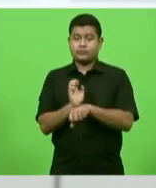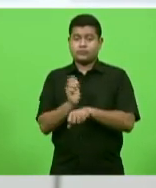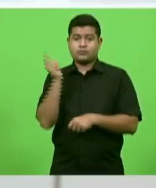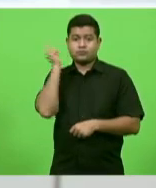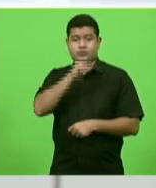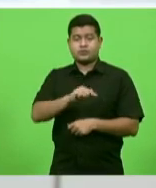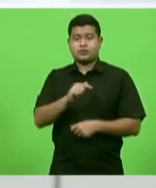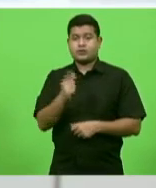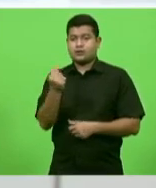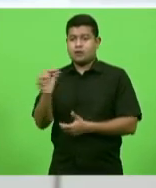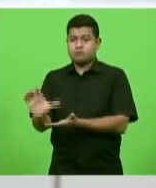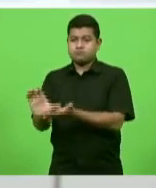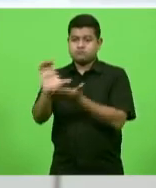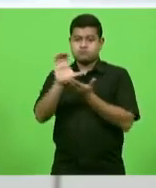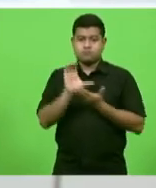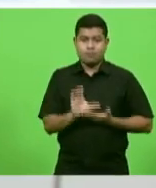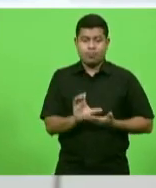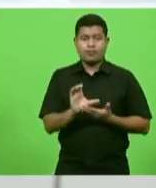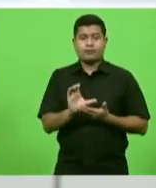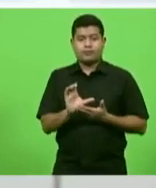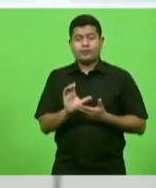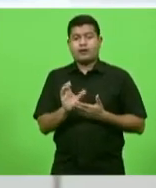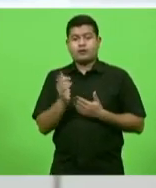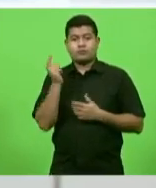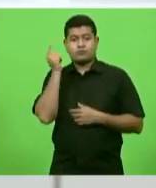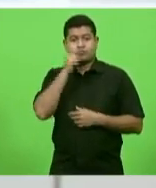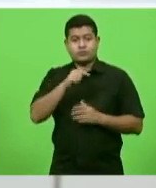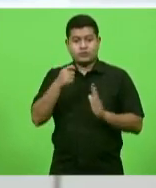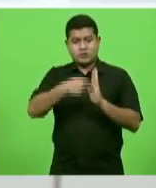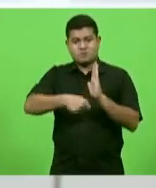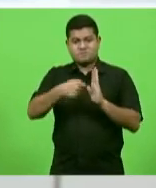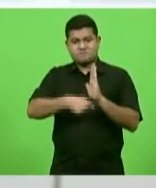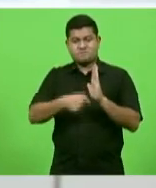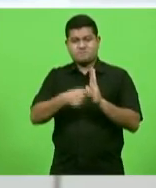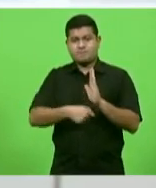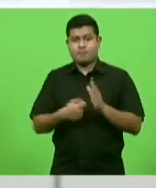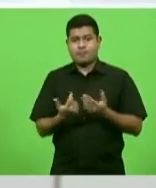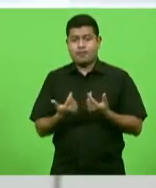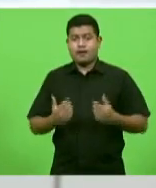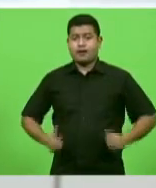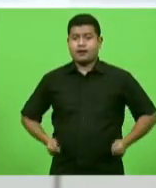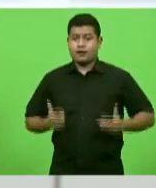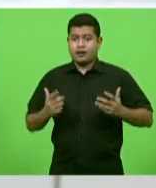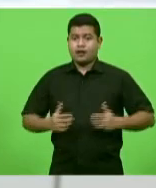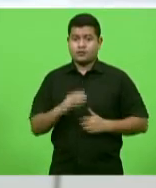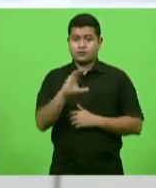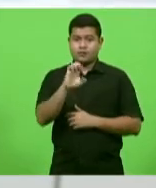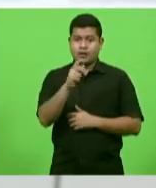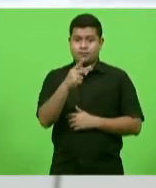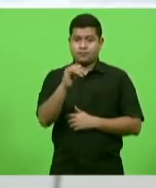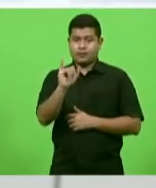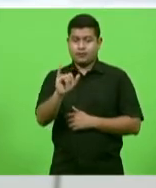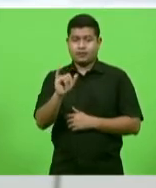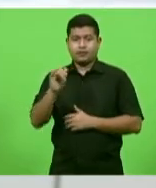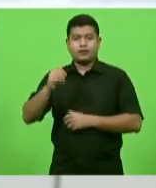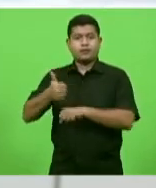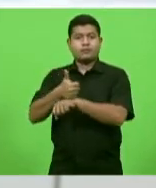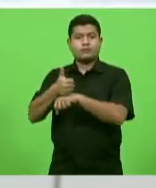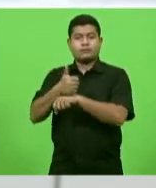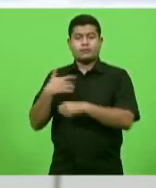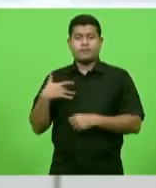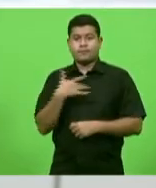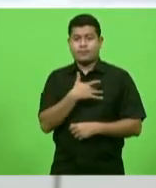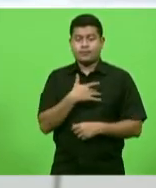aporte financeiro é capaz de fazer frente às despesas com aquisição de EPI's para os profissionais de saúde